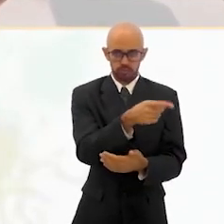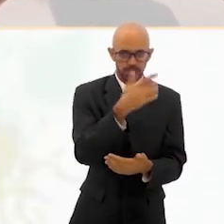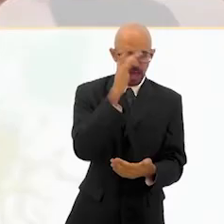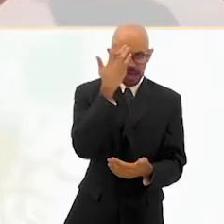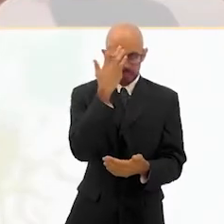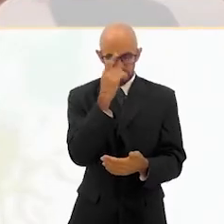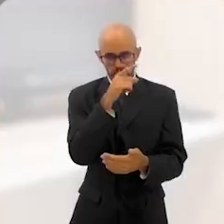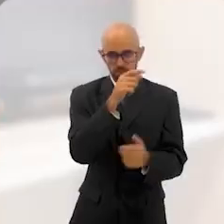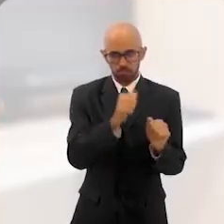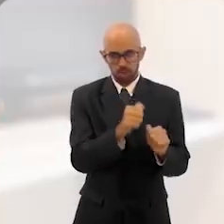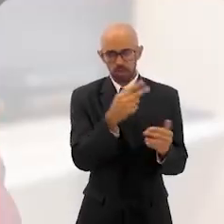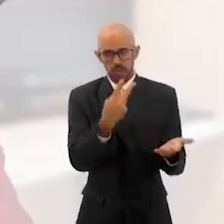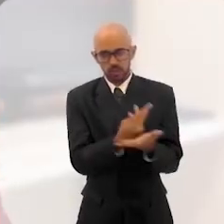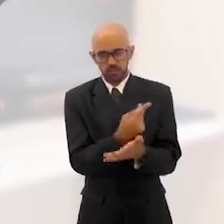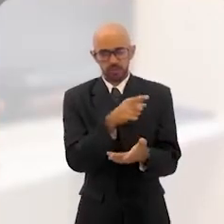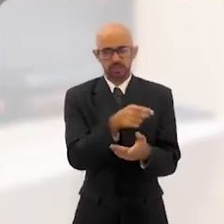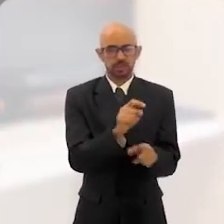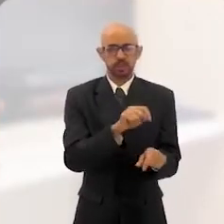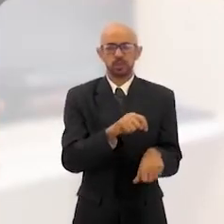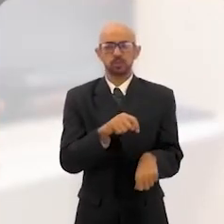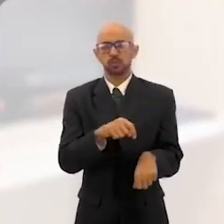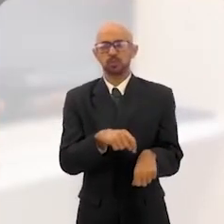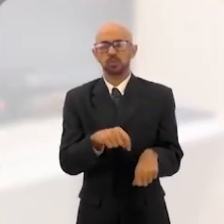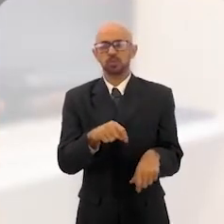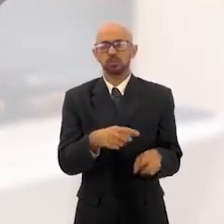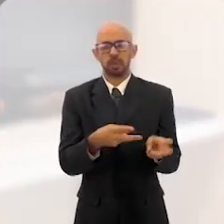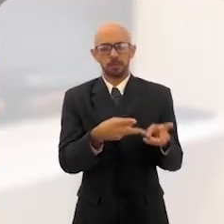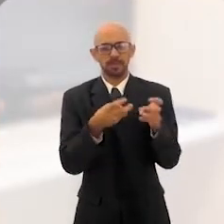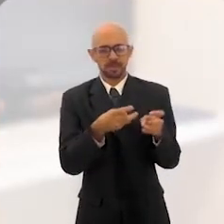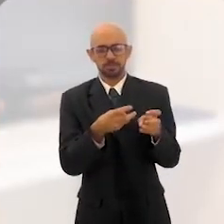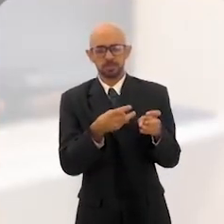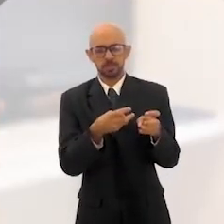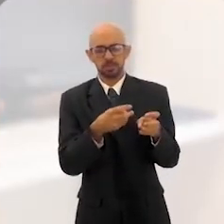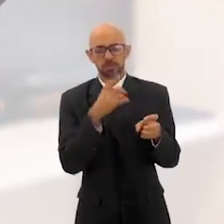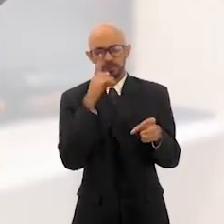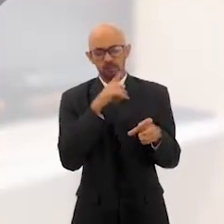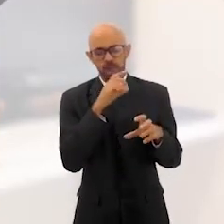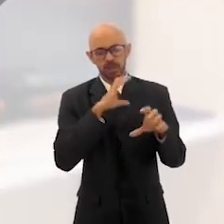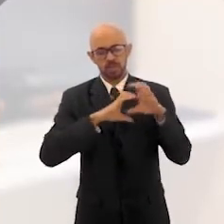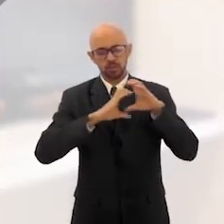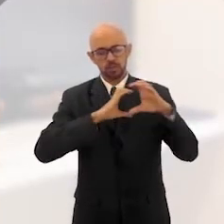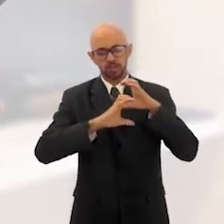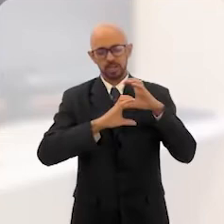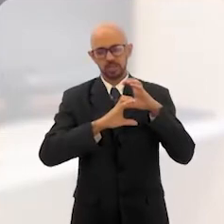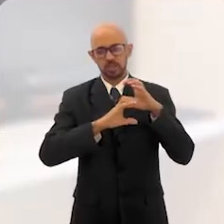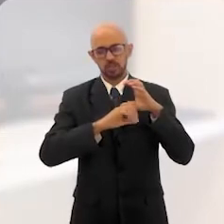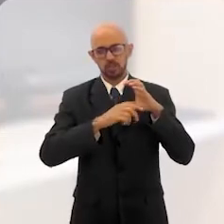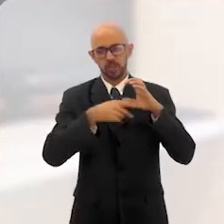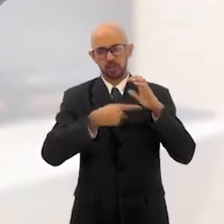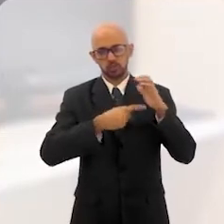que possa ter ocorrido nessa leitura uma falha de comunicar a sua verdade, o que